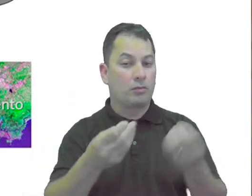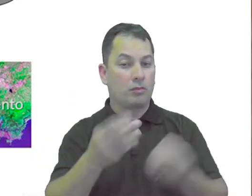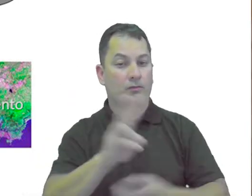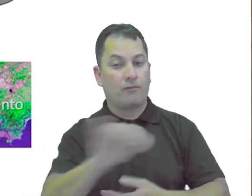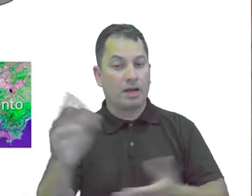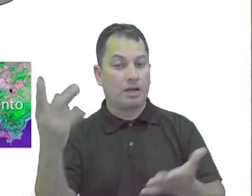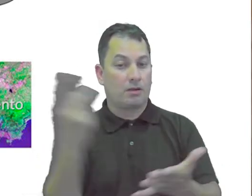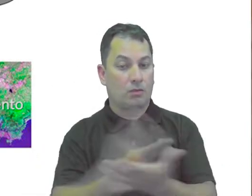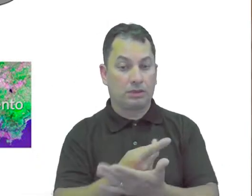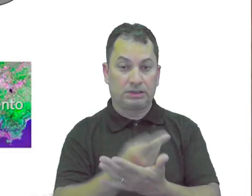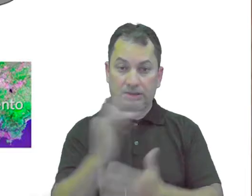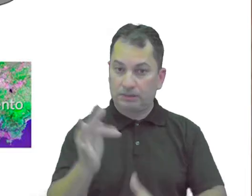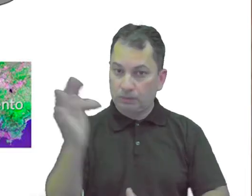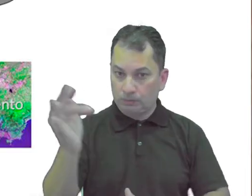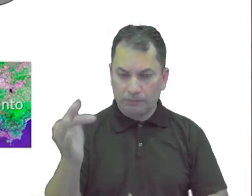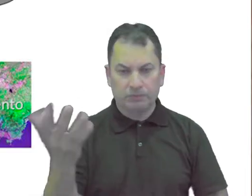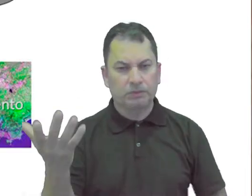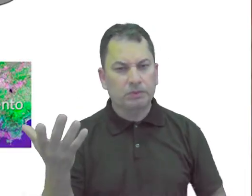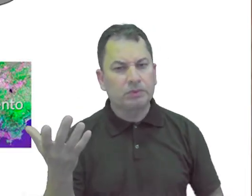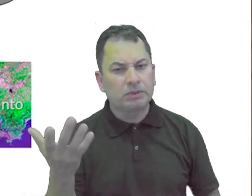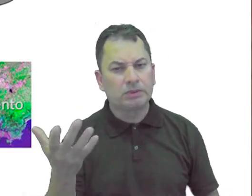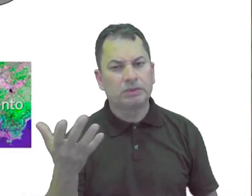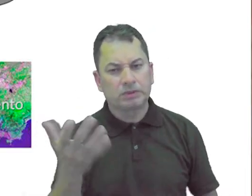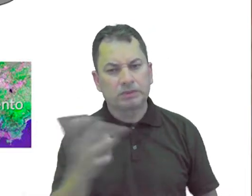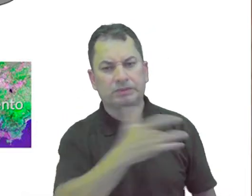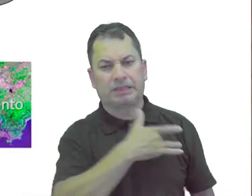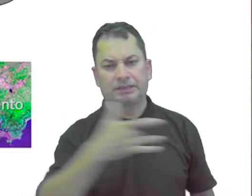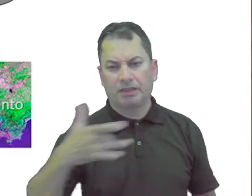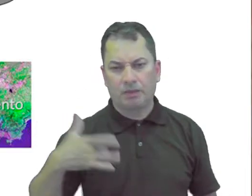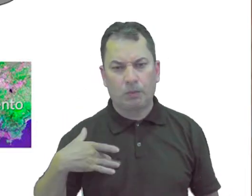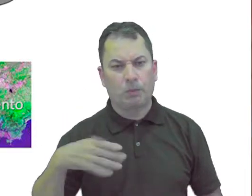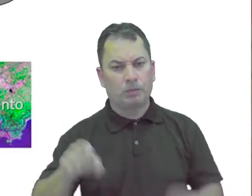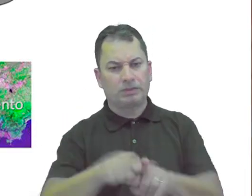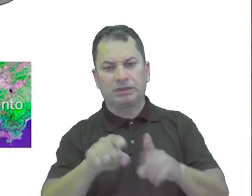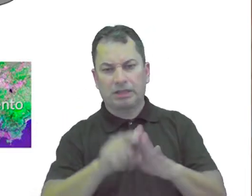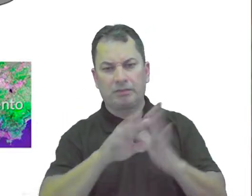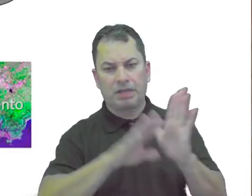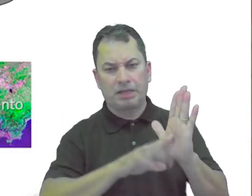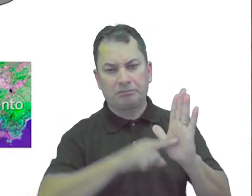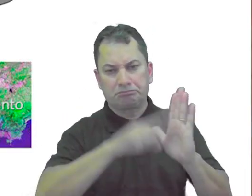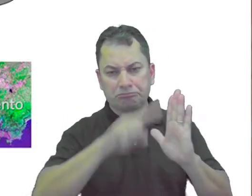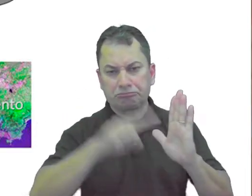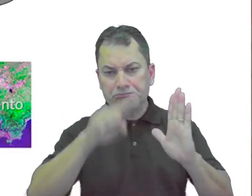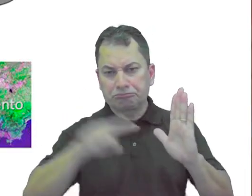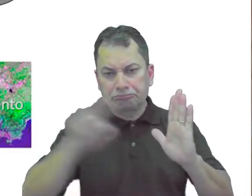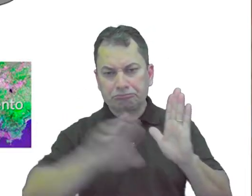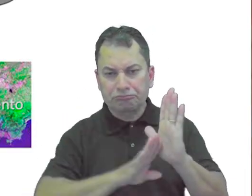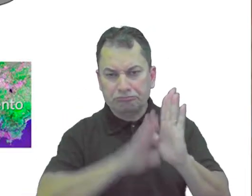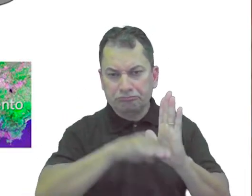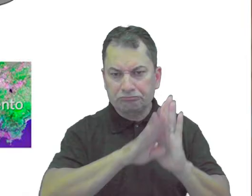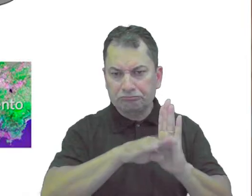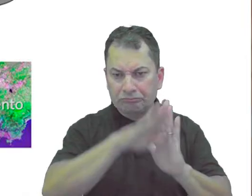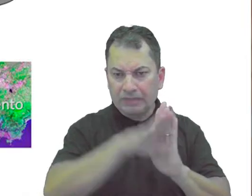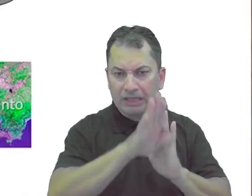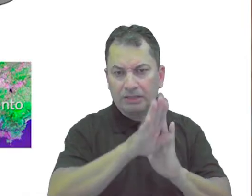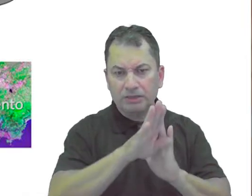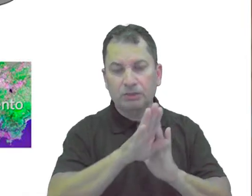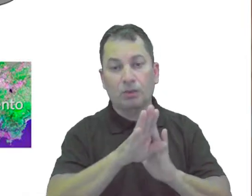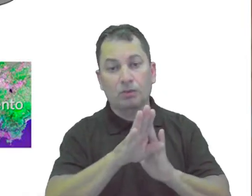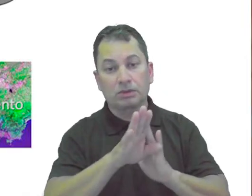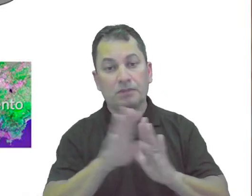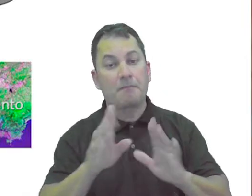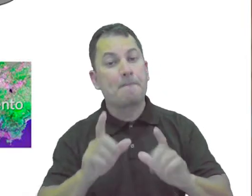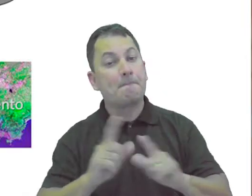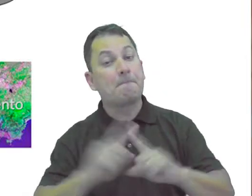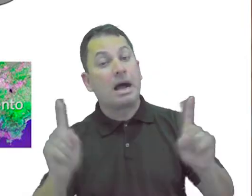eventos de interesse à saúde. A gente precisa trabalhar com estatística espacial, a gente precisa levantar os lugares de maior